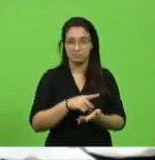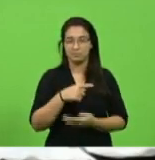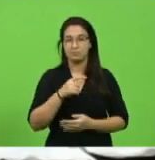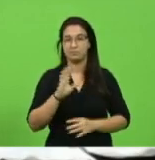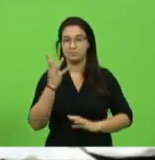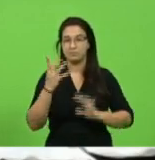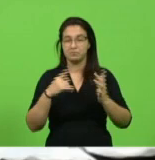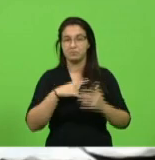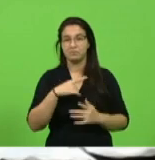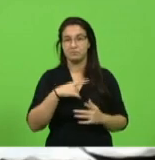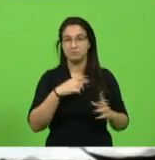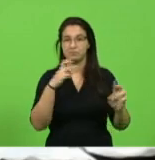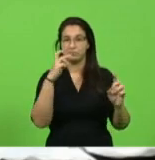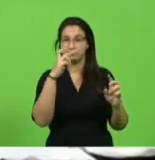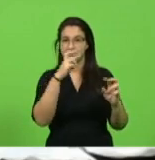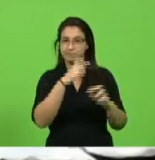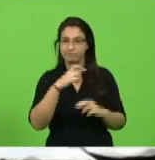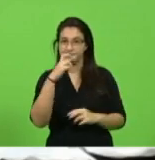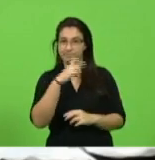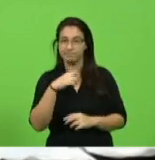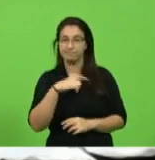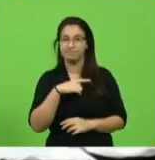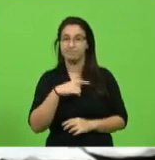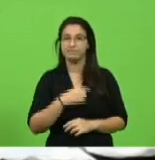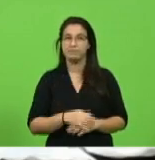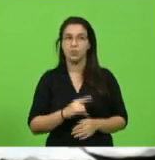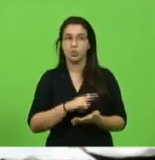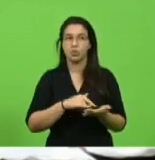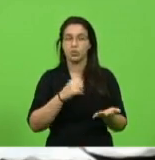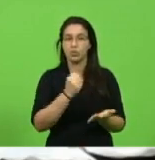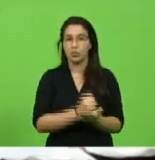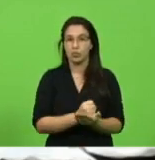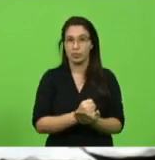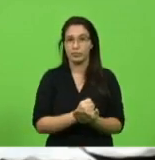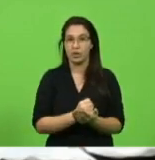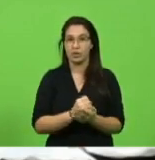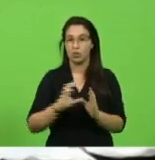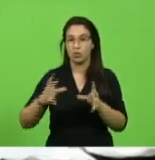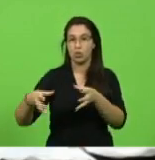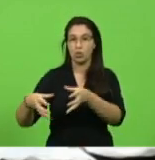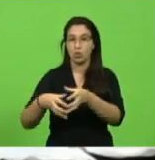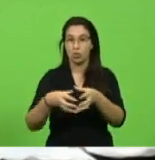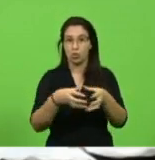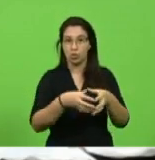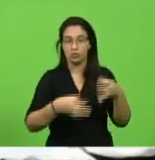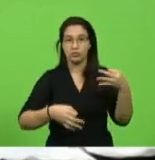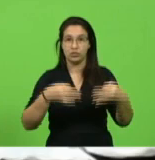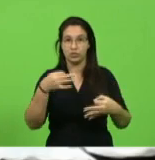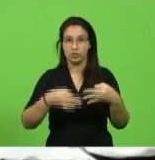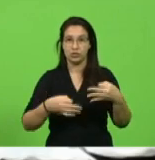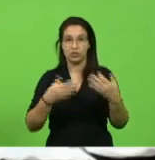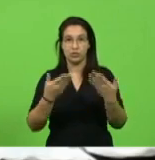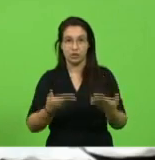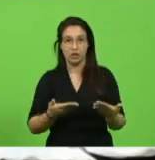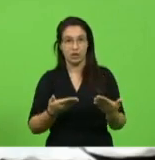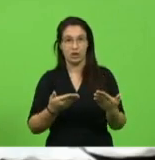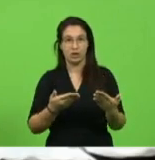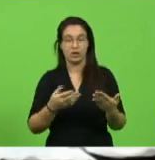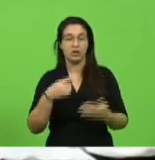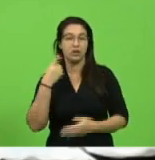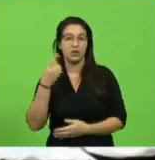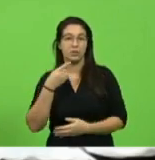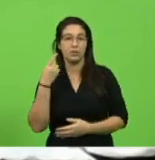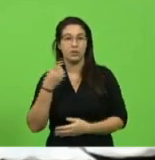Com vista daqueles documentos às partes e julgadores, o excelentíssimo senhor deputado Laércio